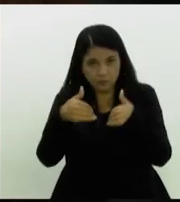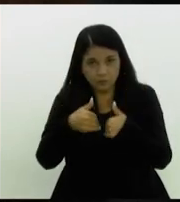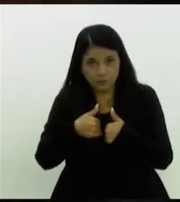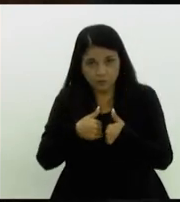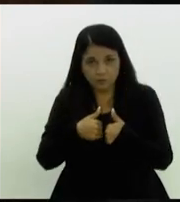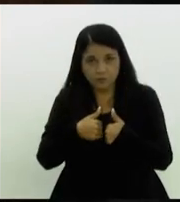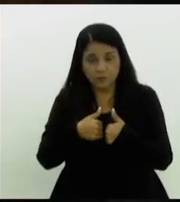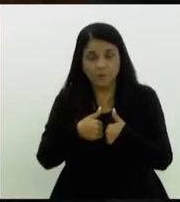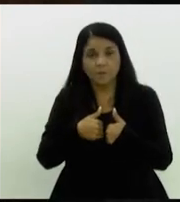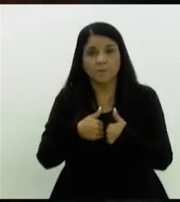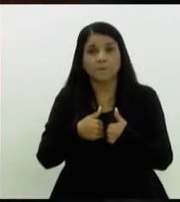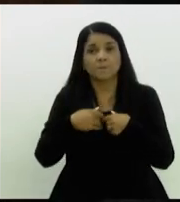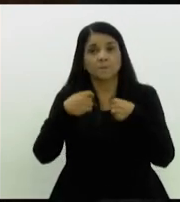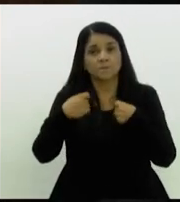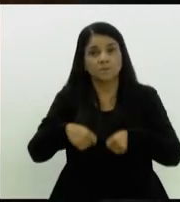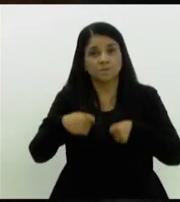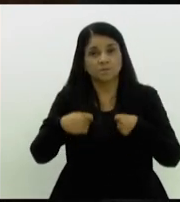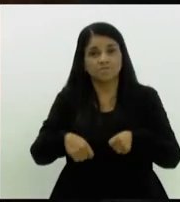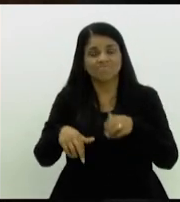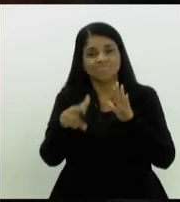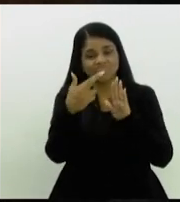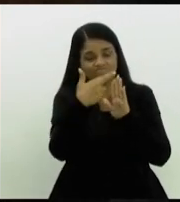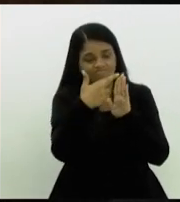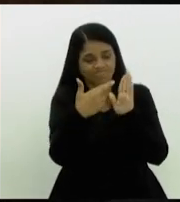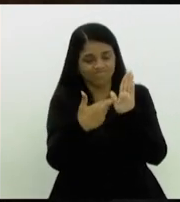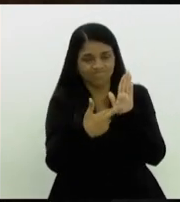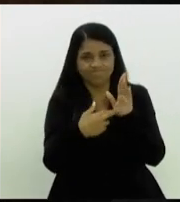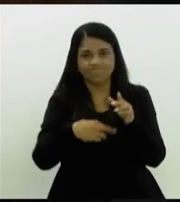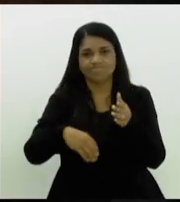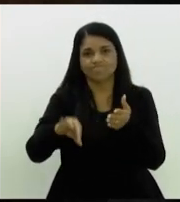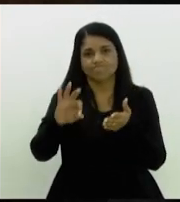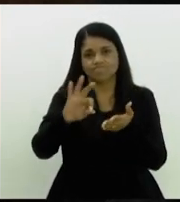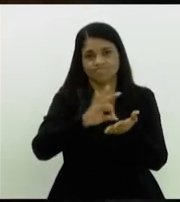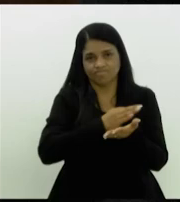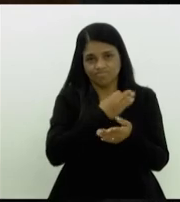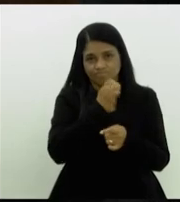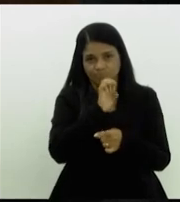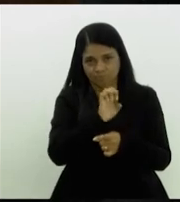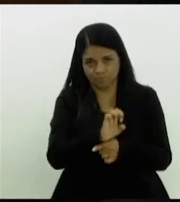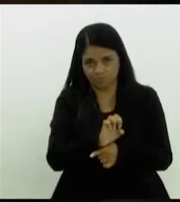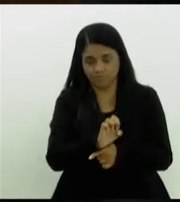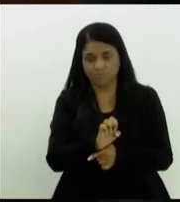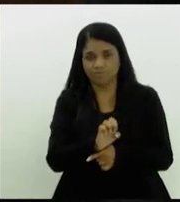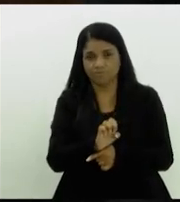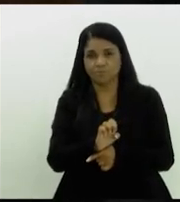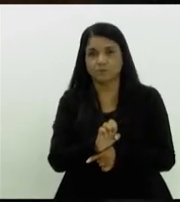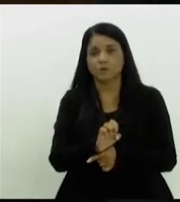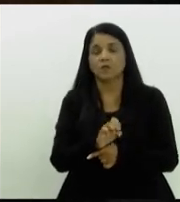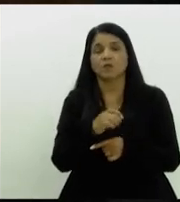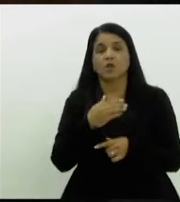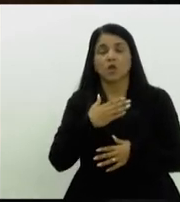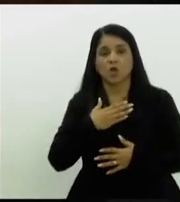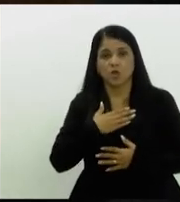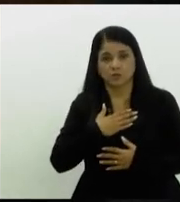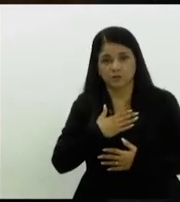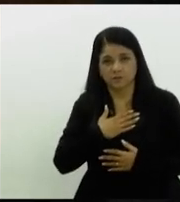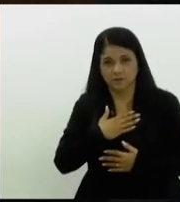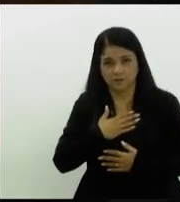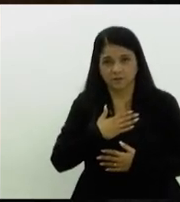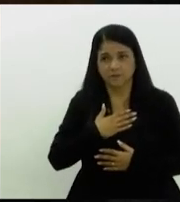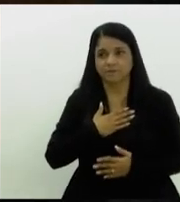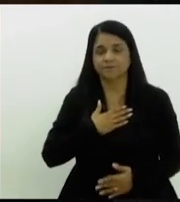que dependem da regulamentação do Estado. De forma que eu gostaria também